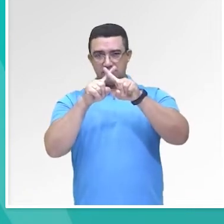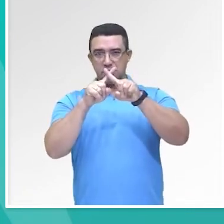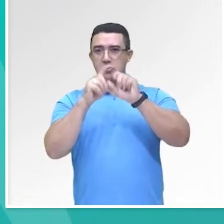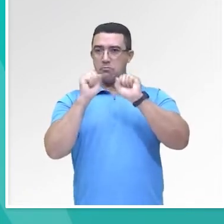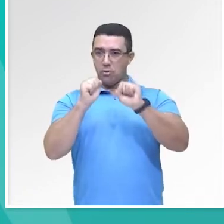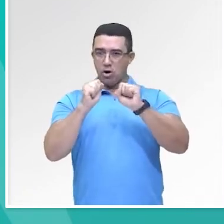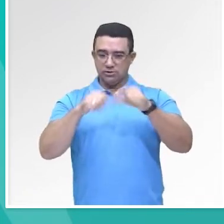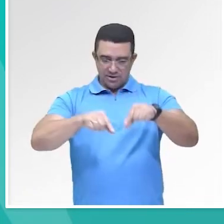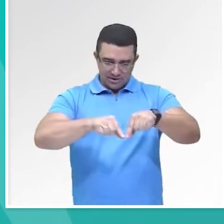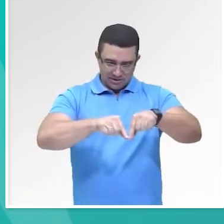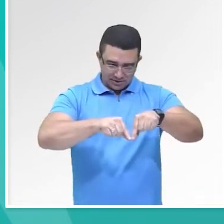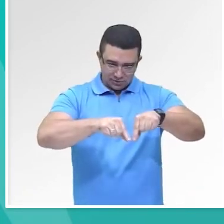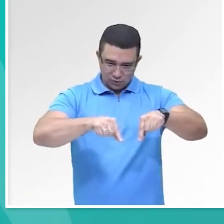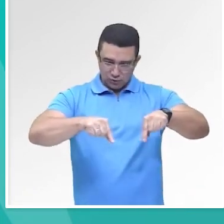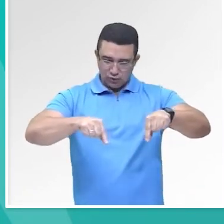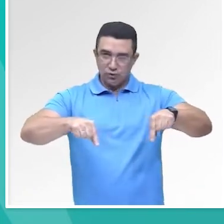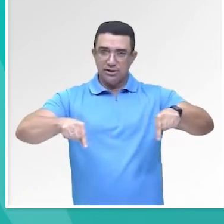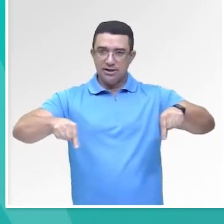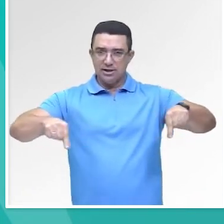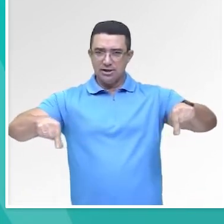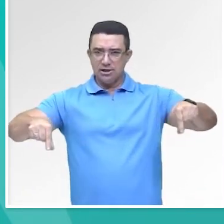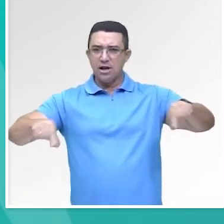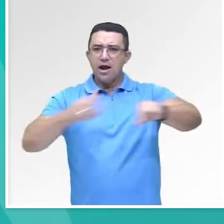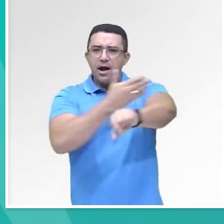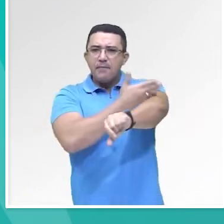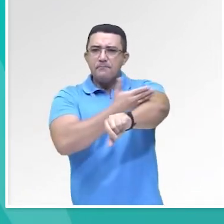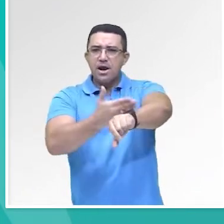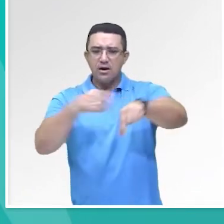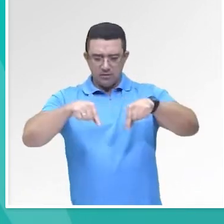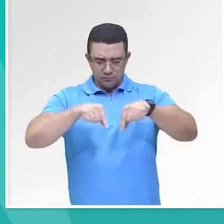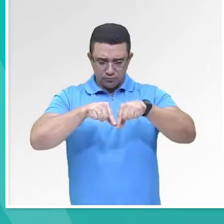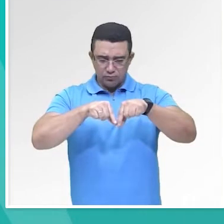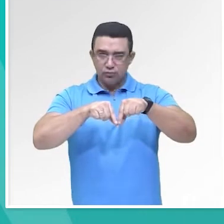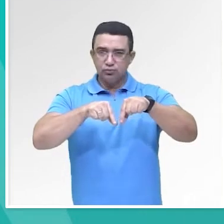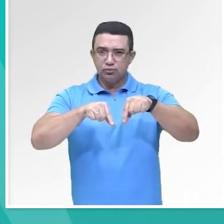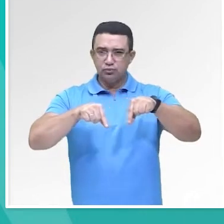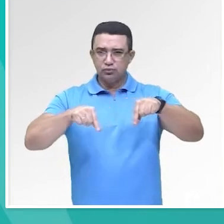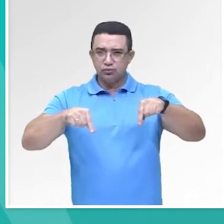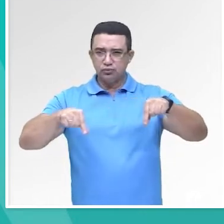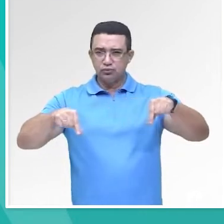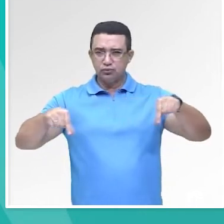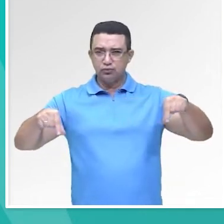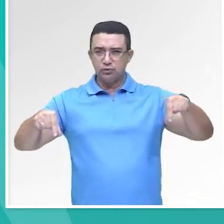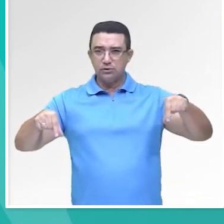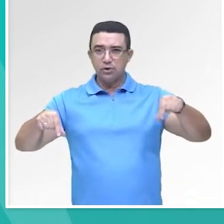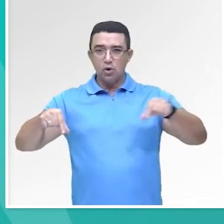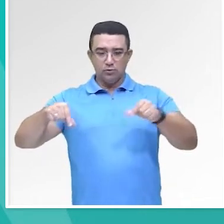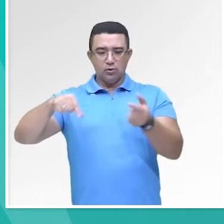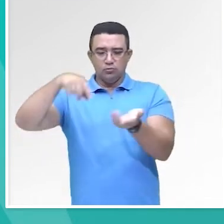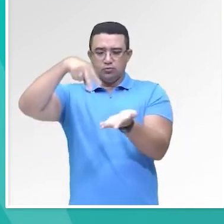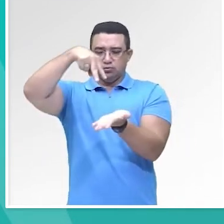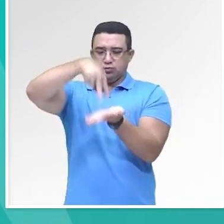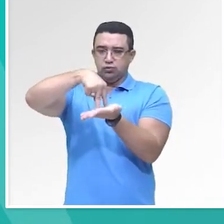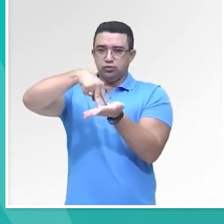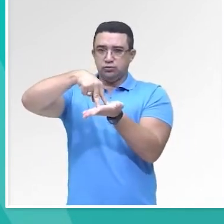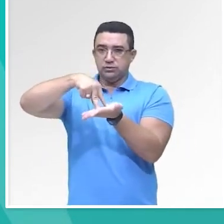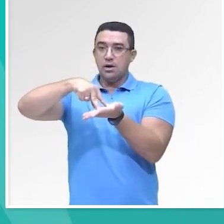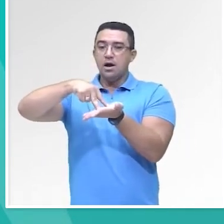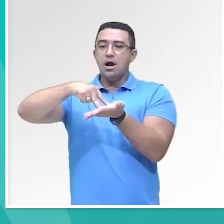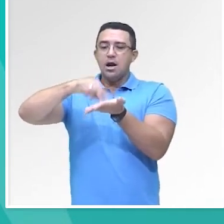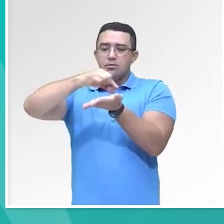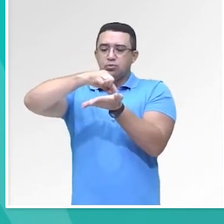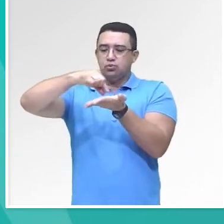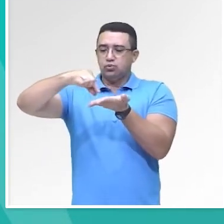branca, que aqui no vídeo não dá para vocês observarem bem, mas olha só, Aqui, a última passada da